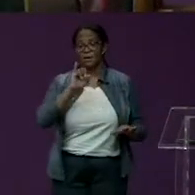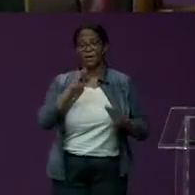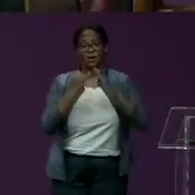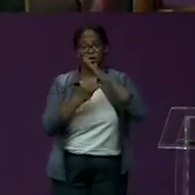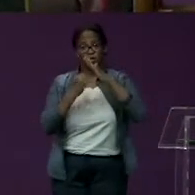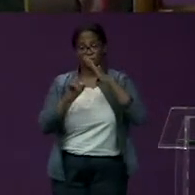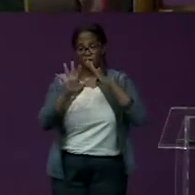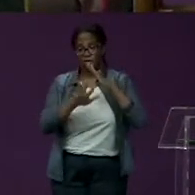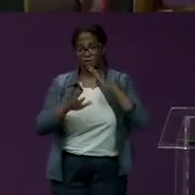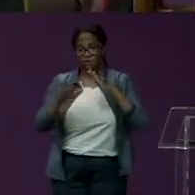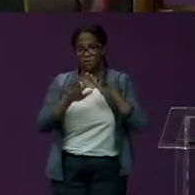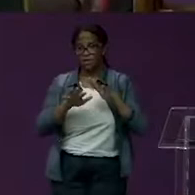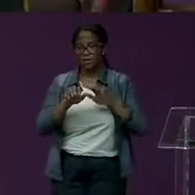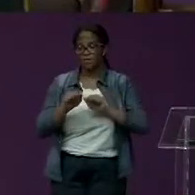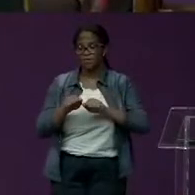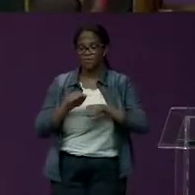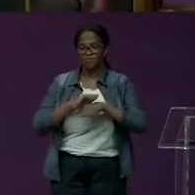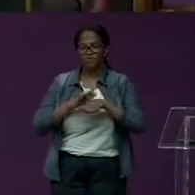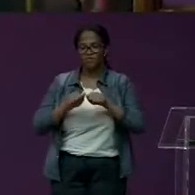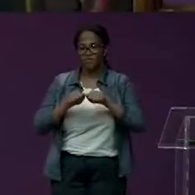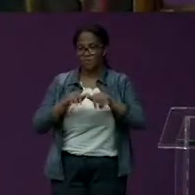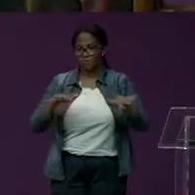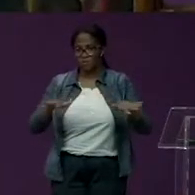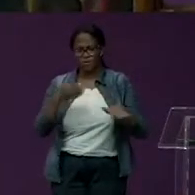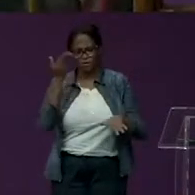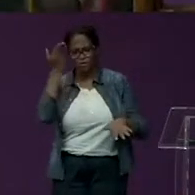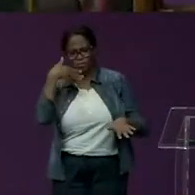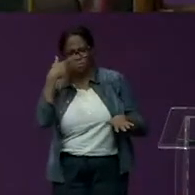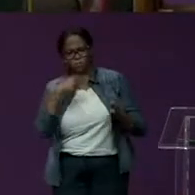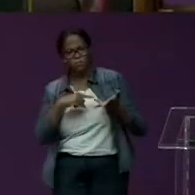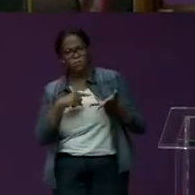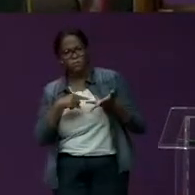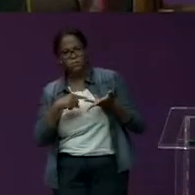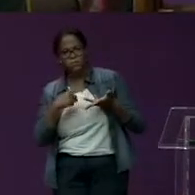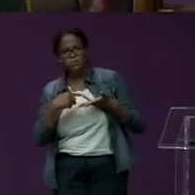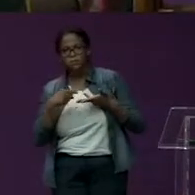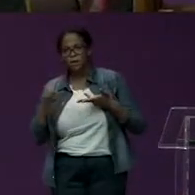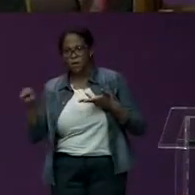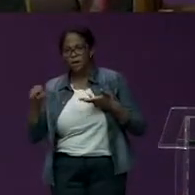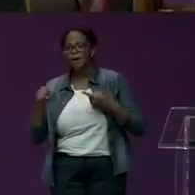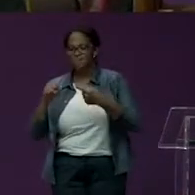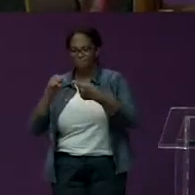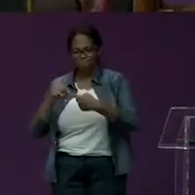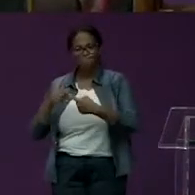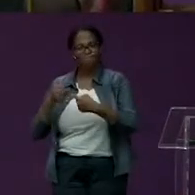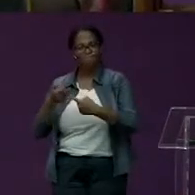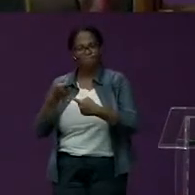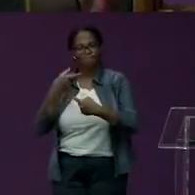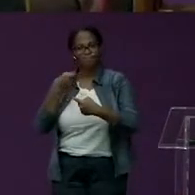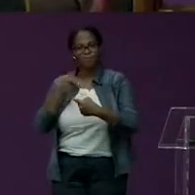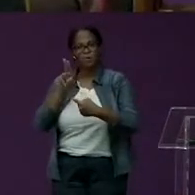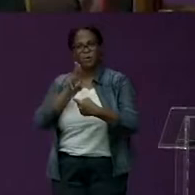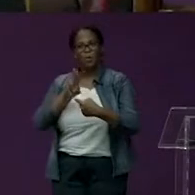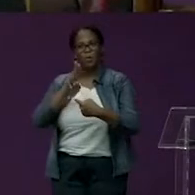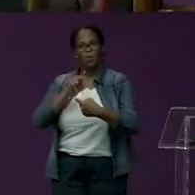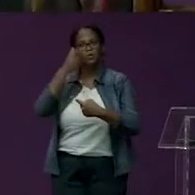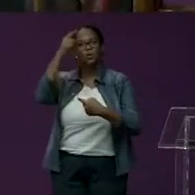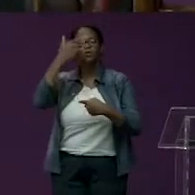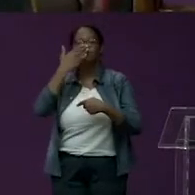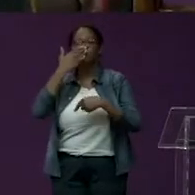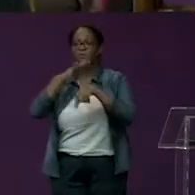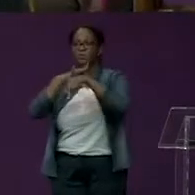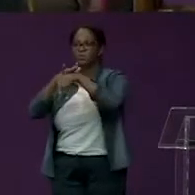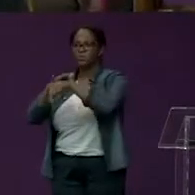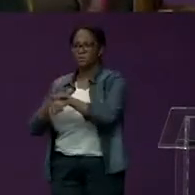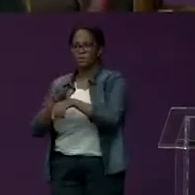no CDTS, tem se comprovado, né, a sua adequação para uso em outras doenças, como foi o